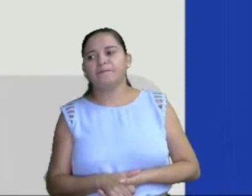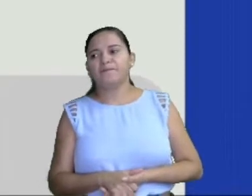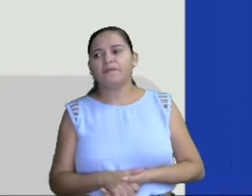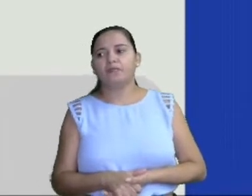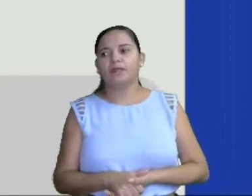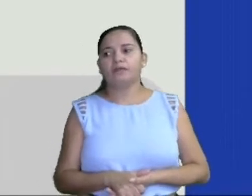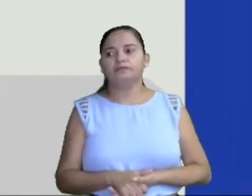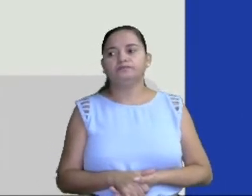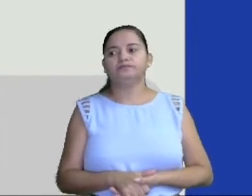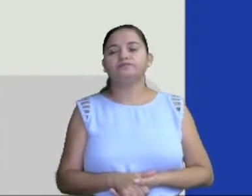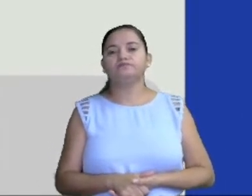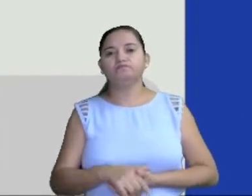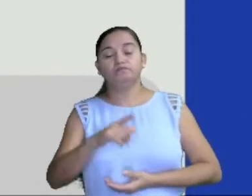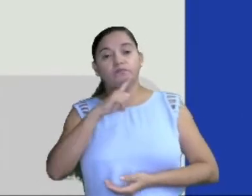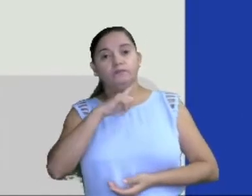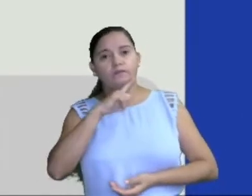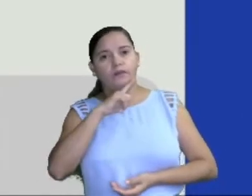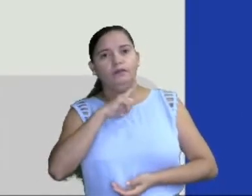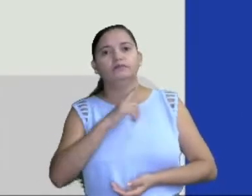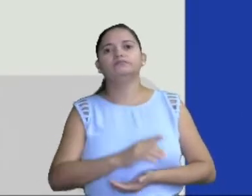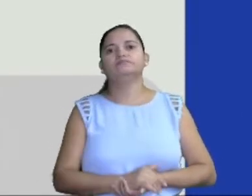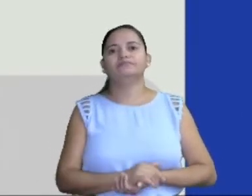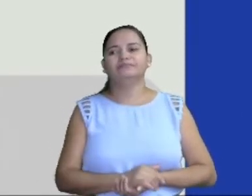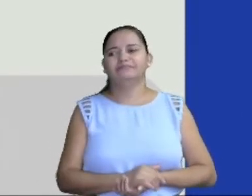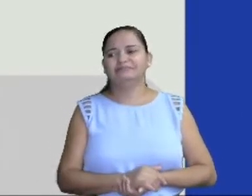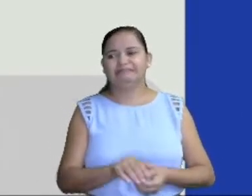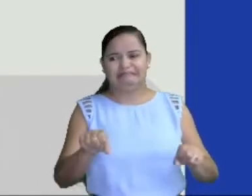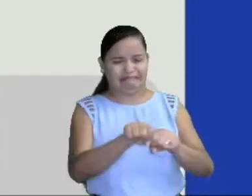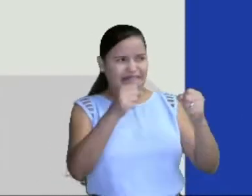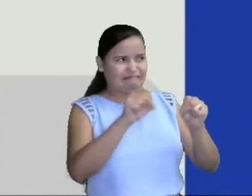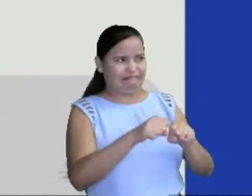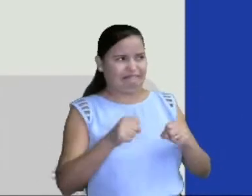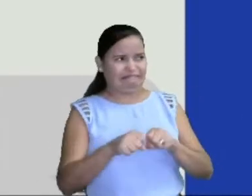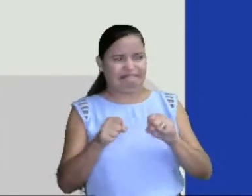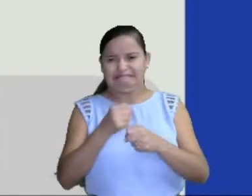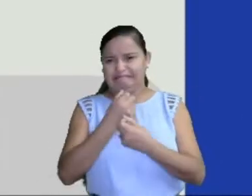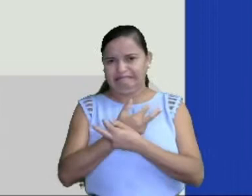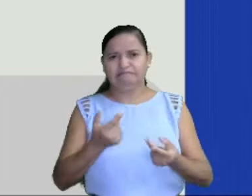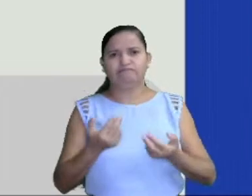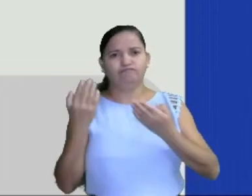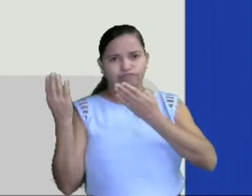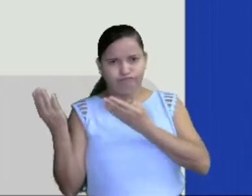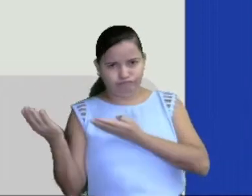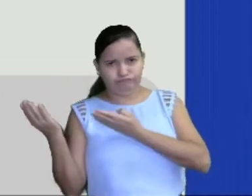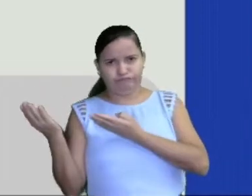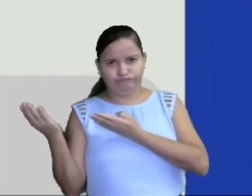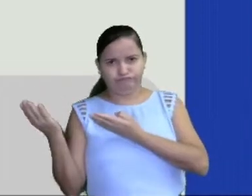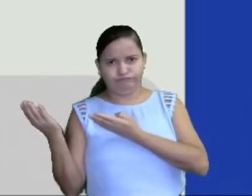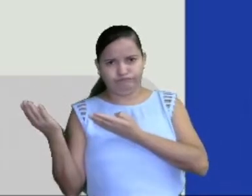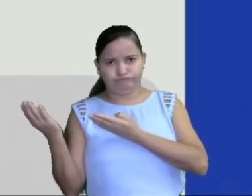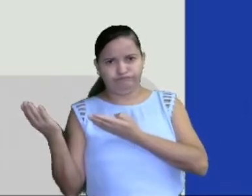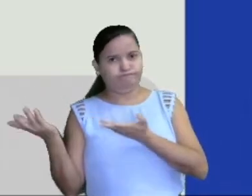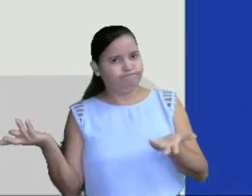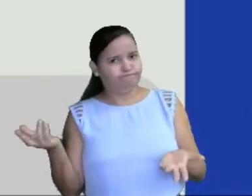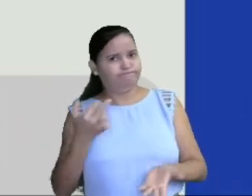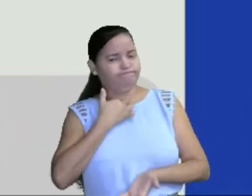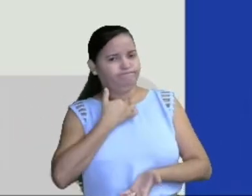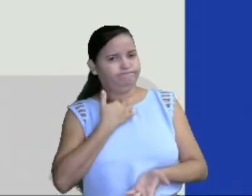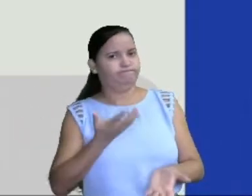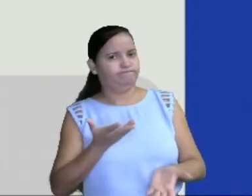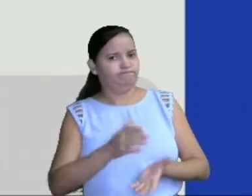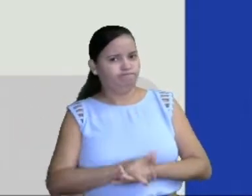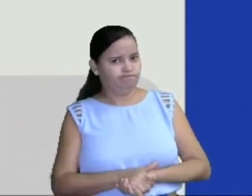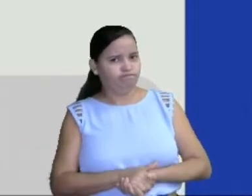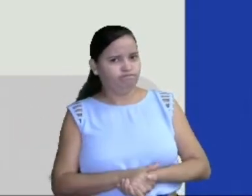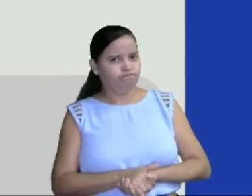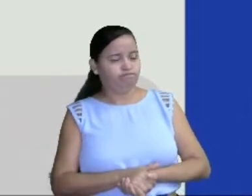Sabemos que os atos de destruição e deteriorização dos espaços públicos é crime. E o